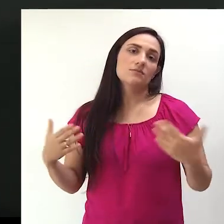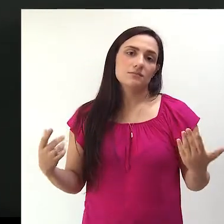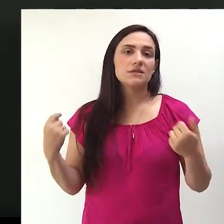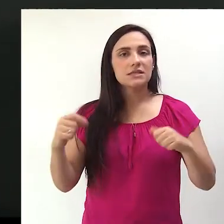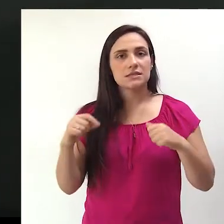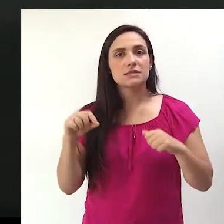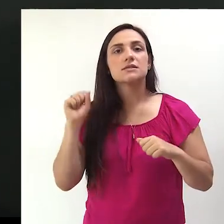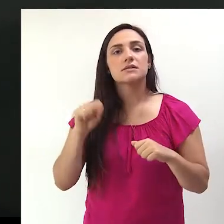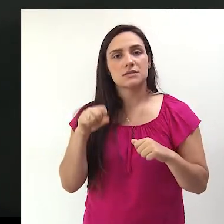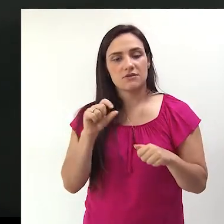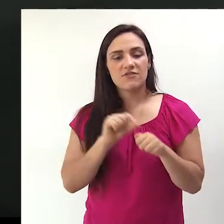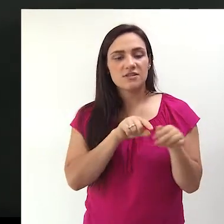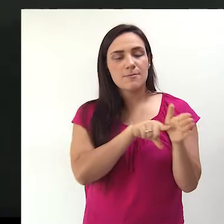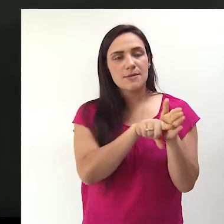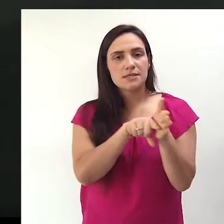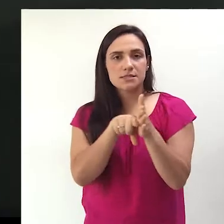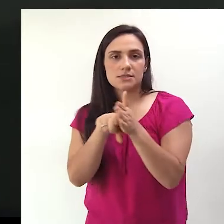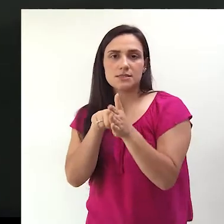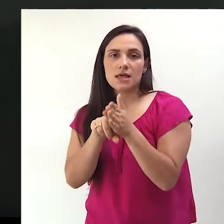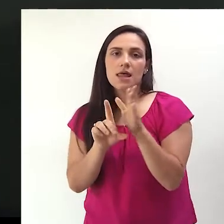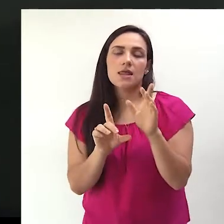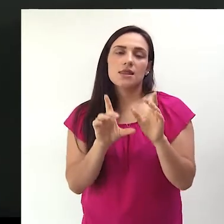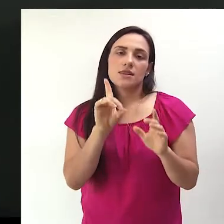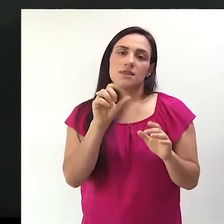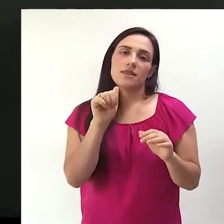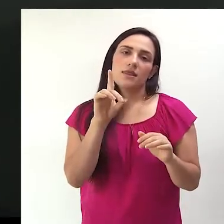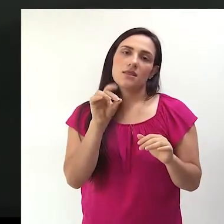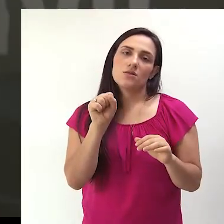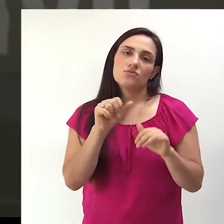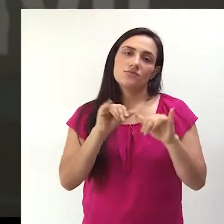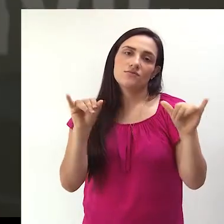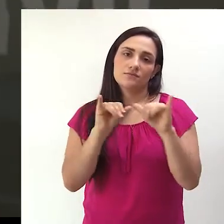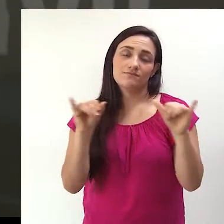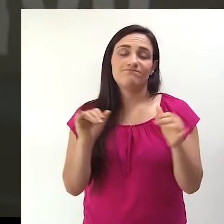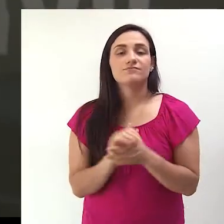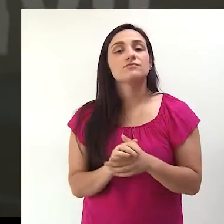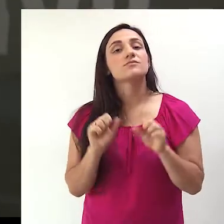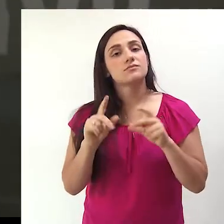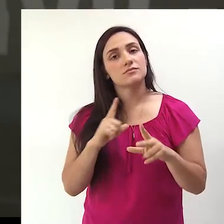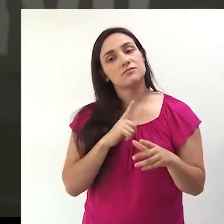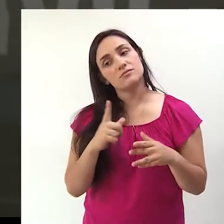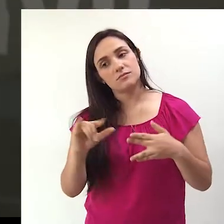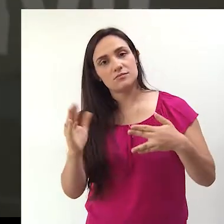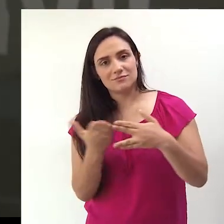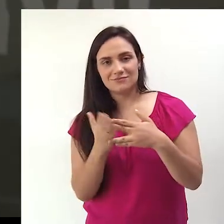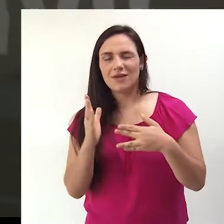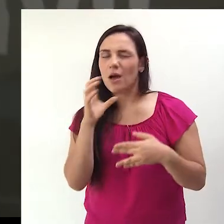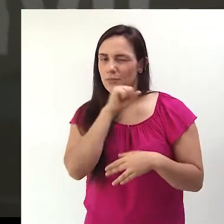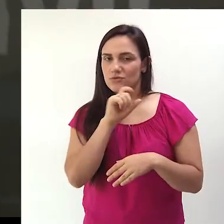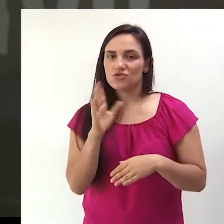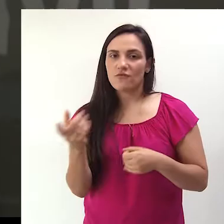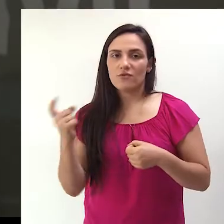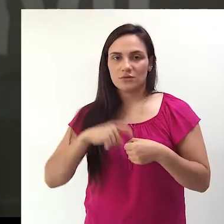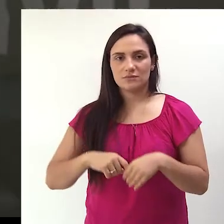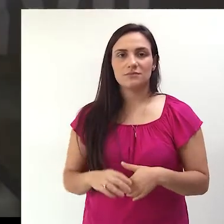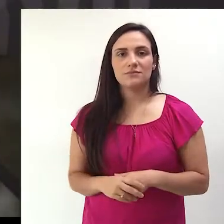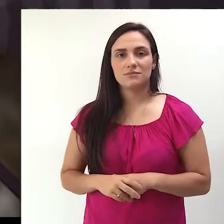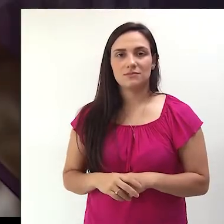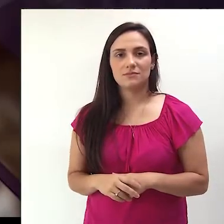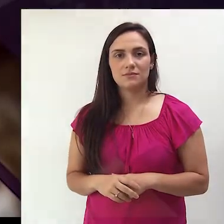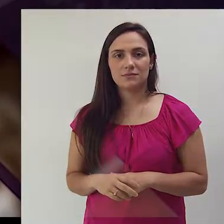fundamental esse levantamento de dados que nós estamos iniciando nesse momento. Vamos para mais um intervalo. É rapidinho, não saia